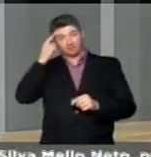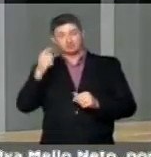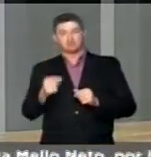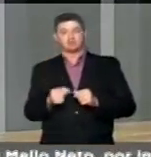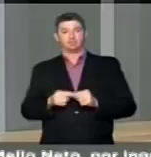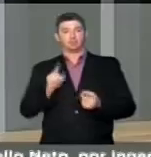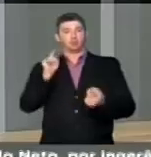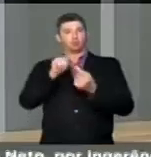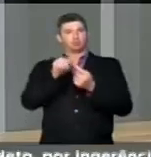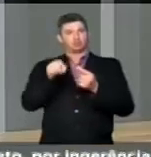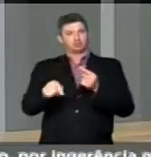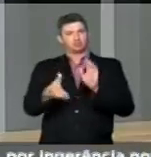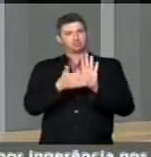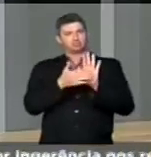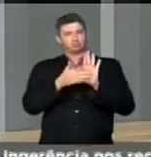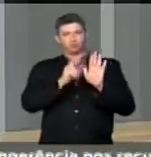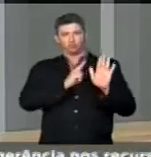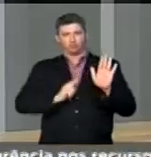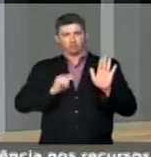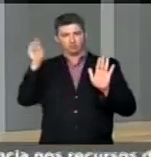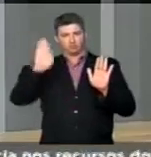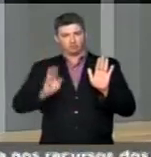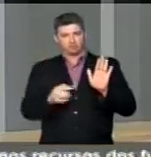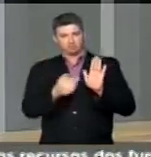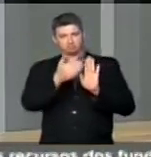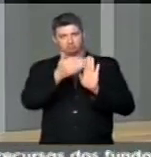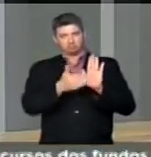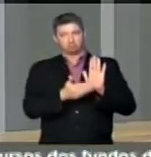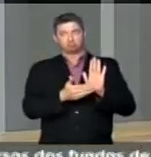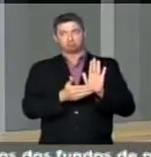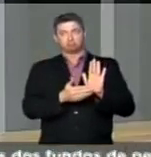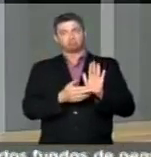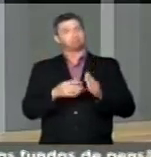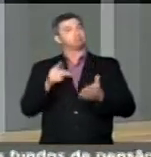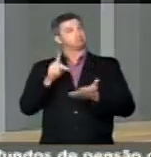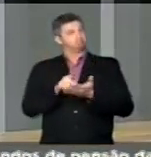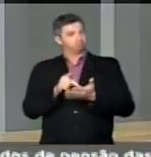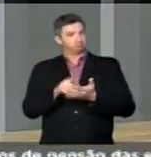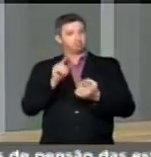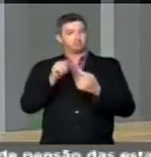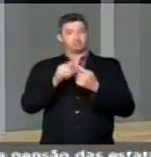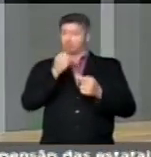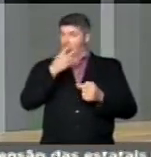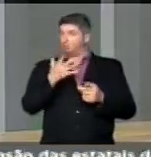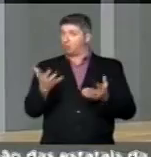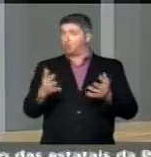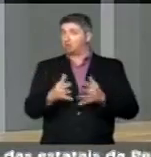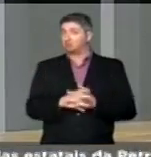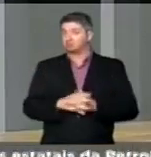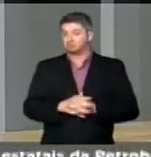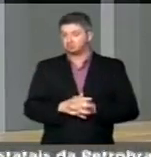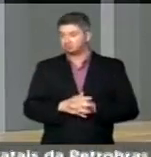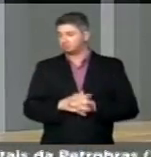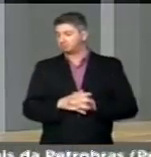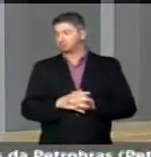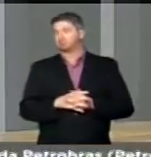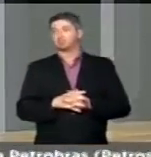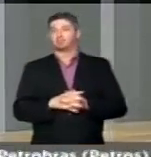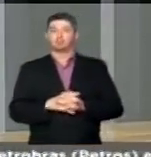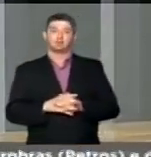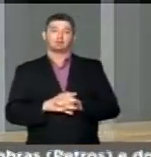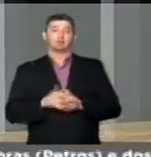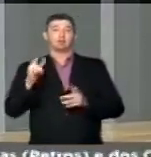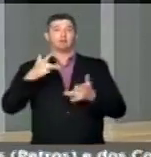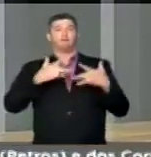que essas metas aqui apresentadas pelo governo brasileiro, de fato, são metas satisfatórias. Apesar de serem